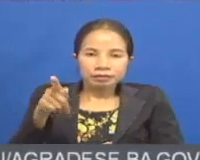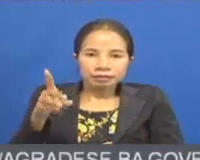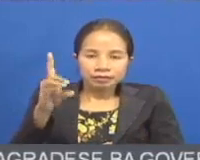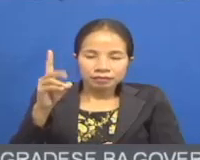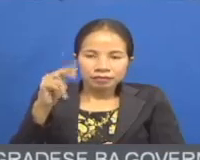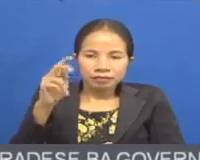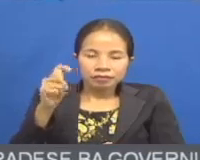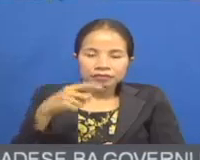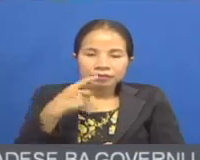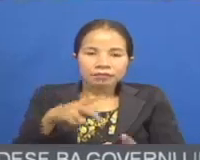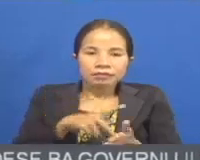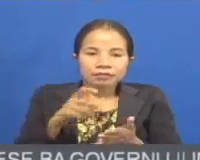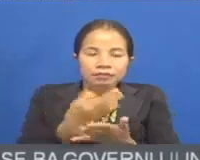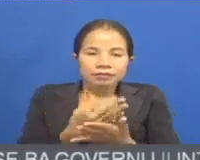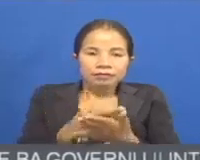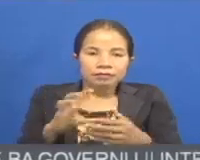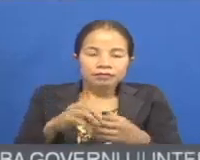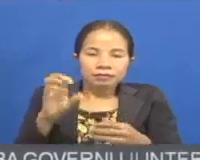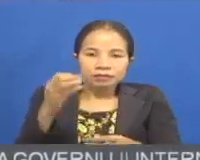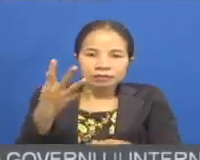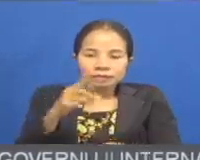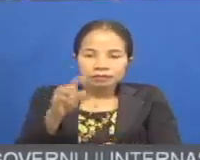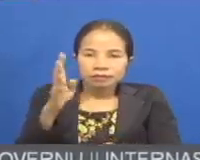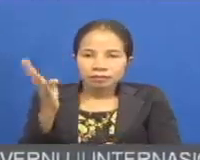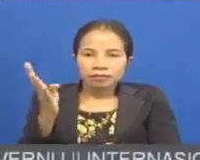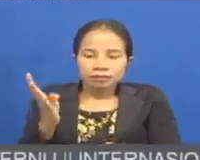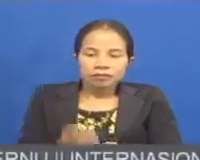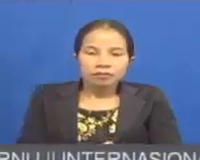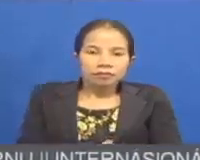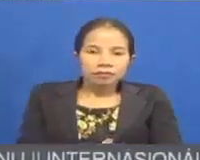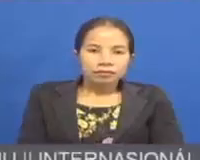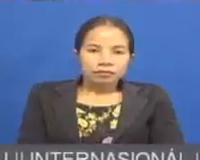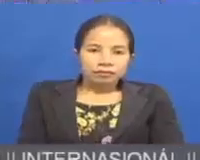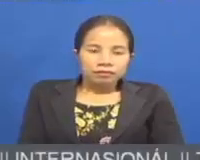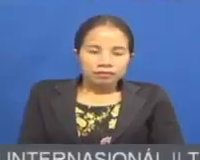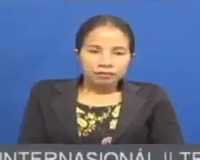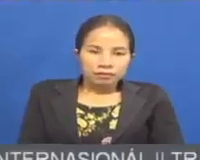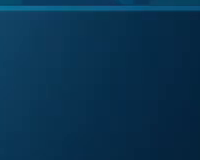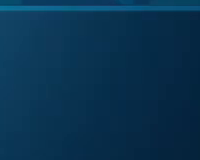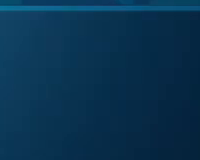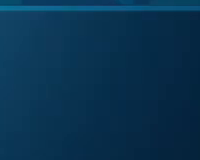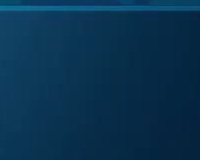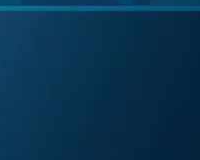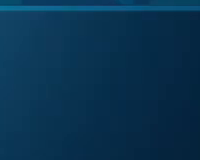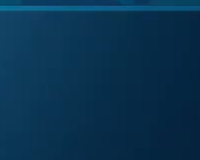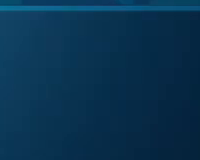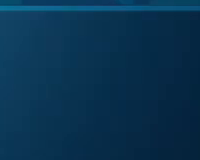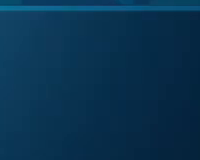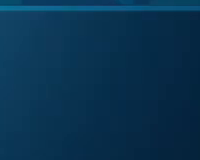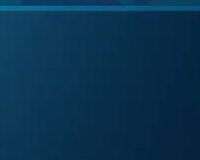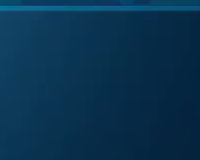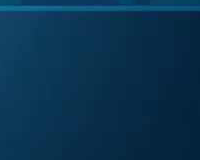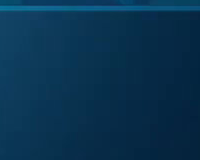selo multa use dólar Sanulo Racing Lima to dólar Hatnuru. Juvenal da Silva ba RTTL. A tu